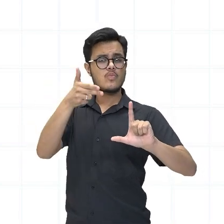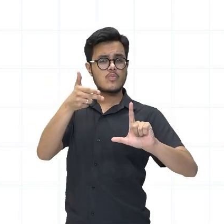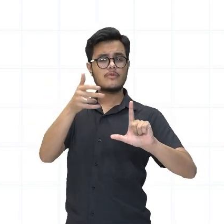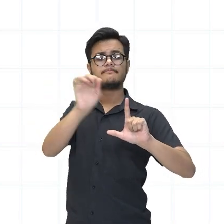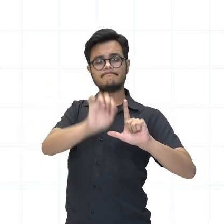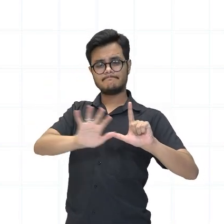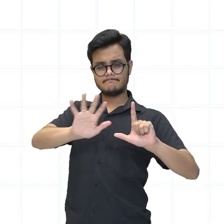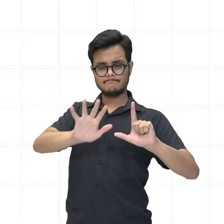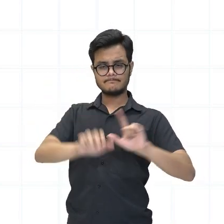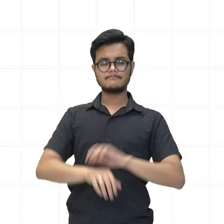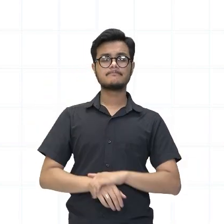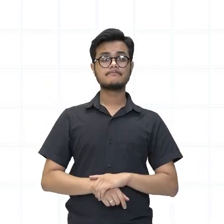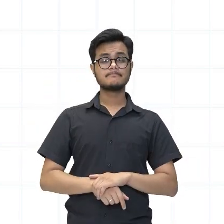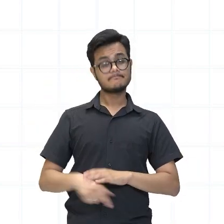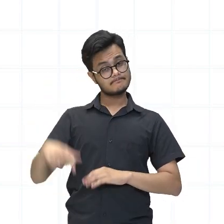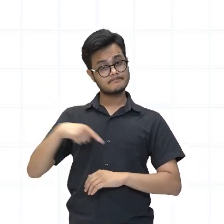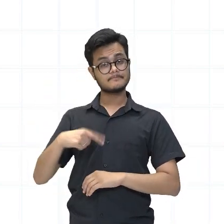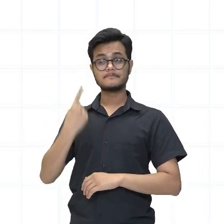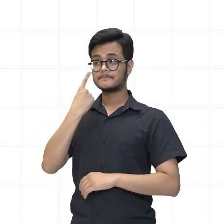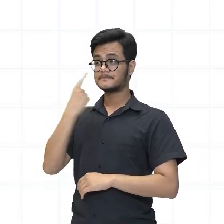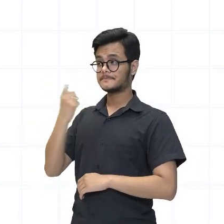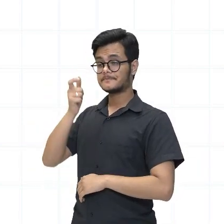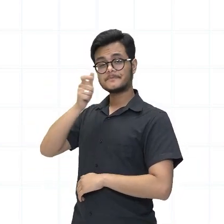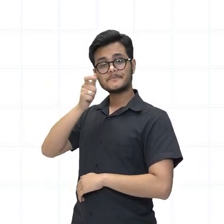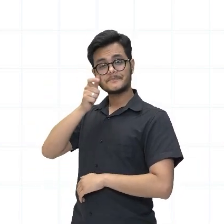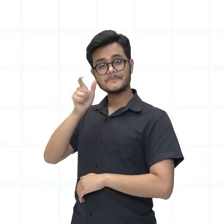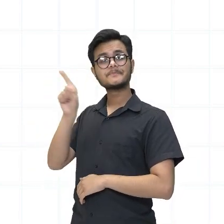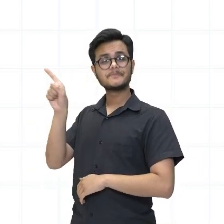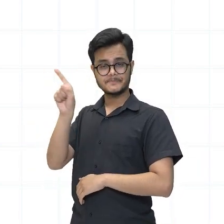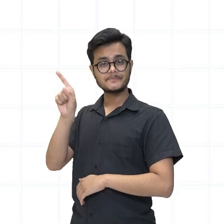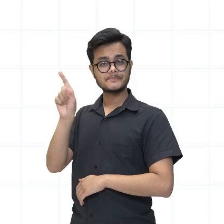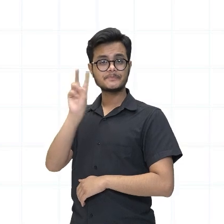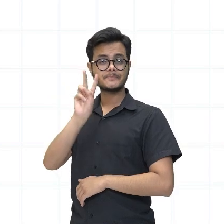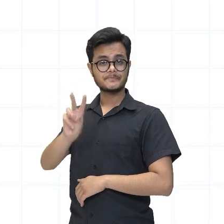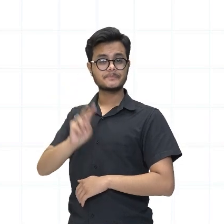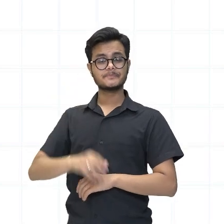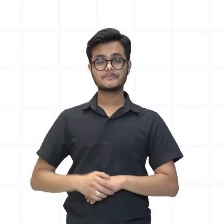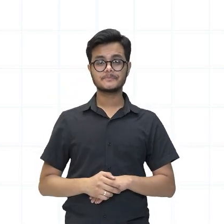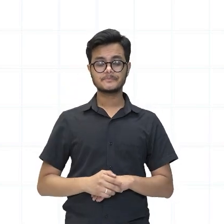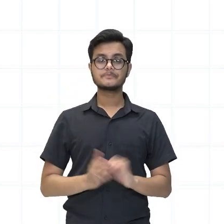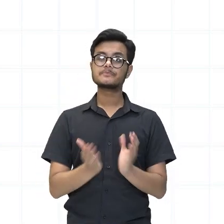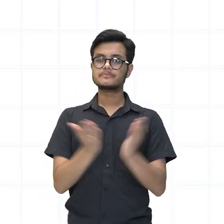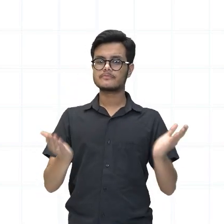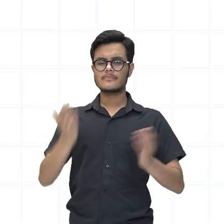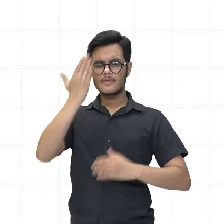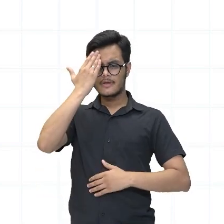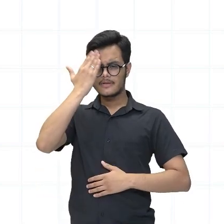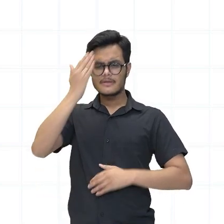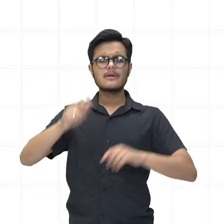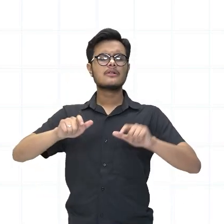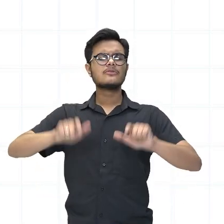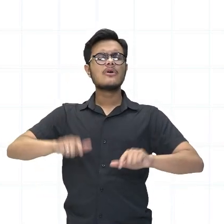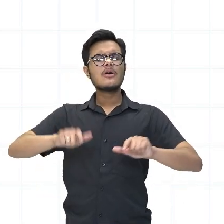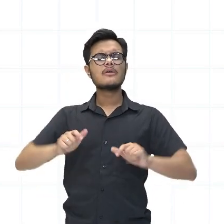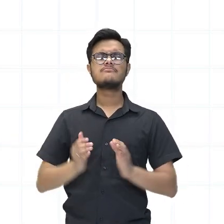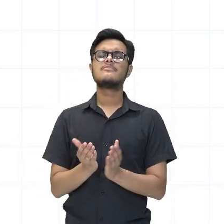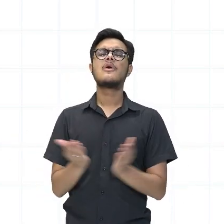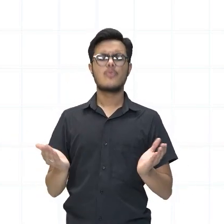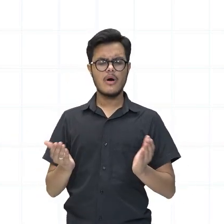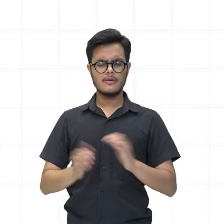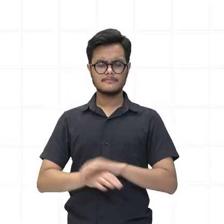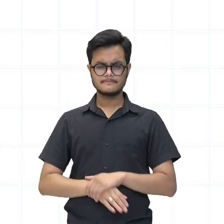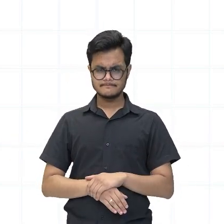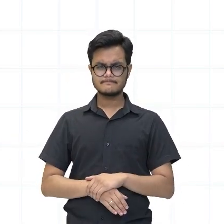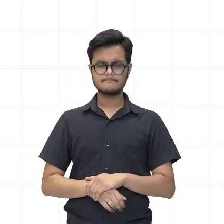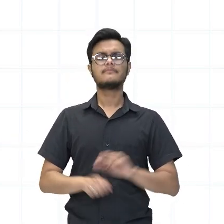Code, certo? Que você tem acesso exatamente ao local de publicação. Então vamos conhecer este local de publicação da reportagem,